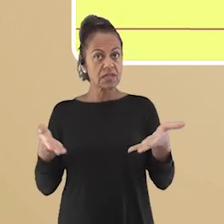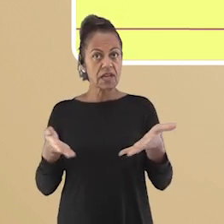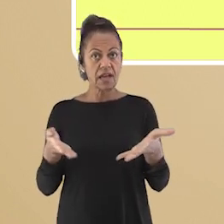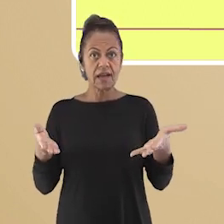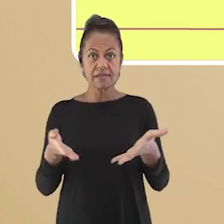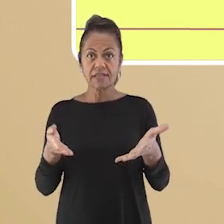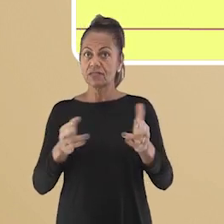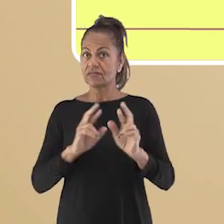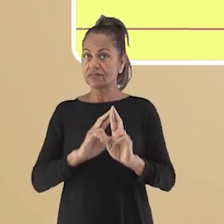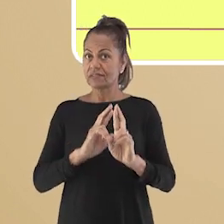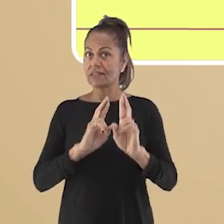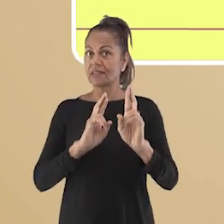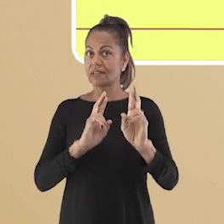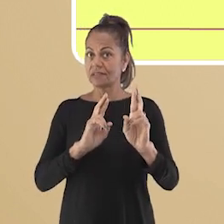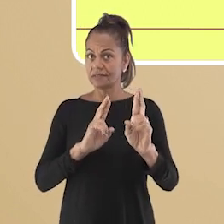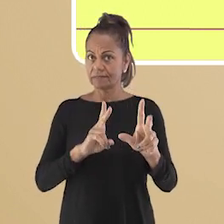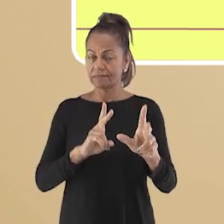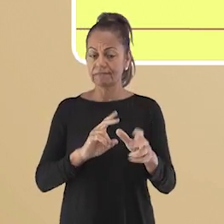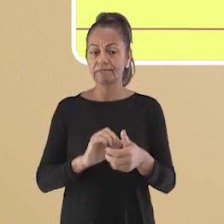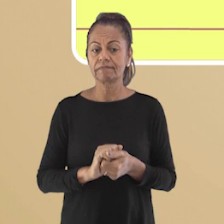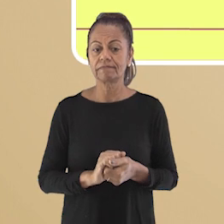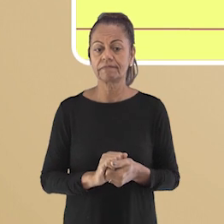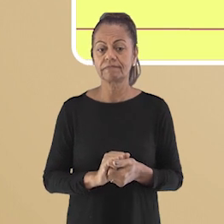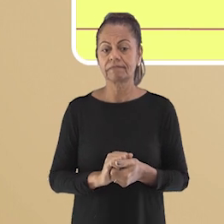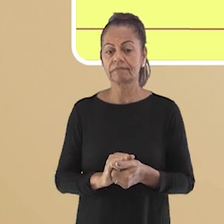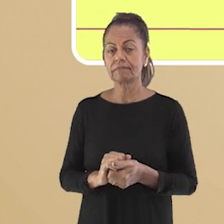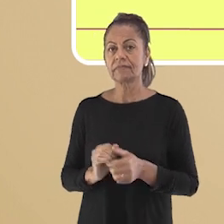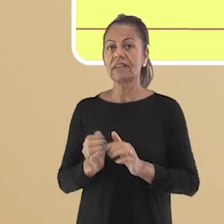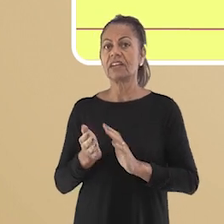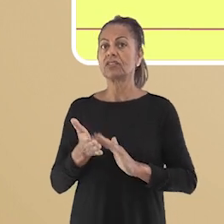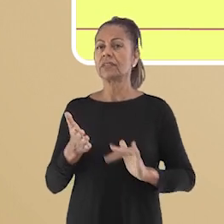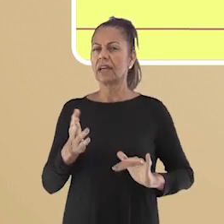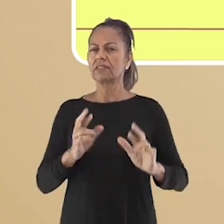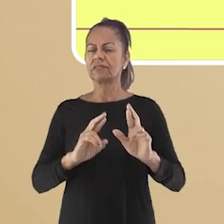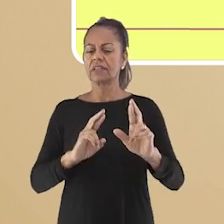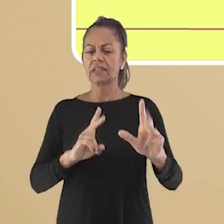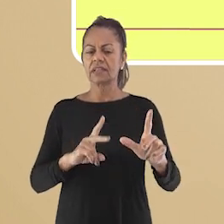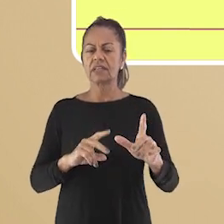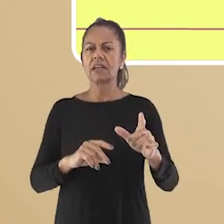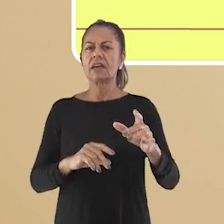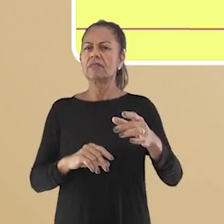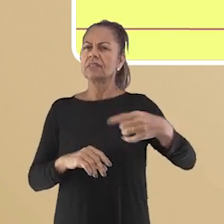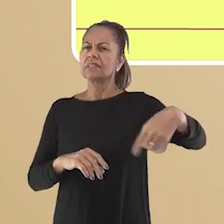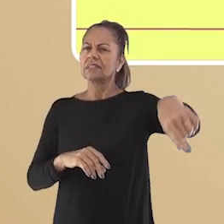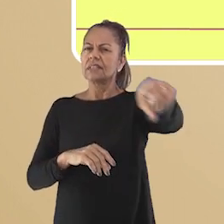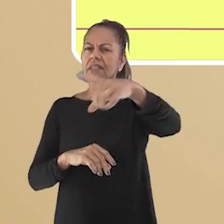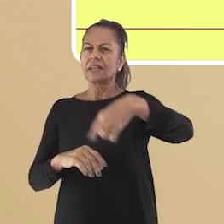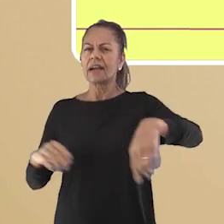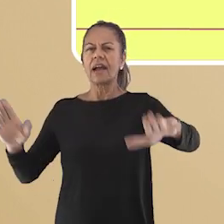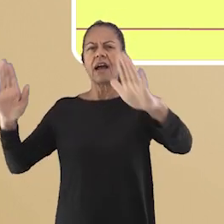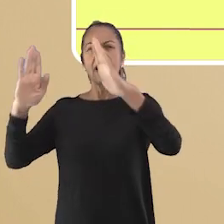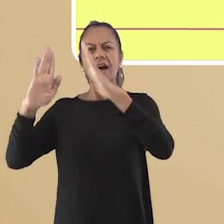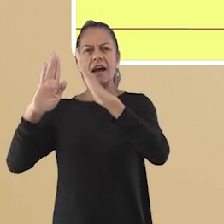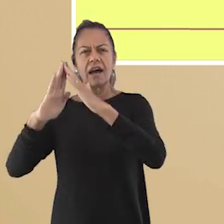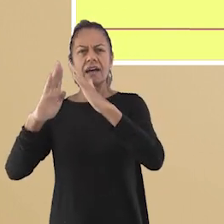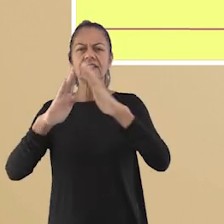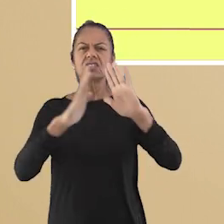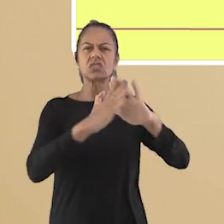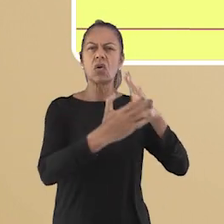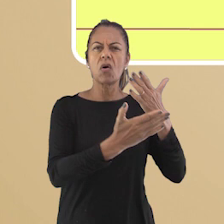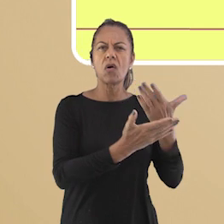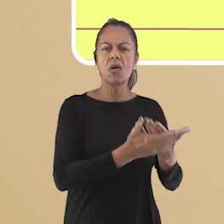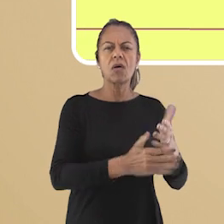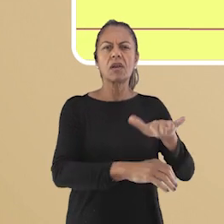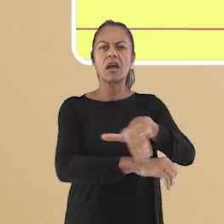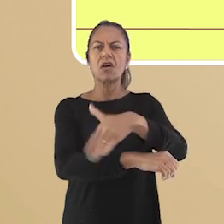vai ser um pouco diferente. Você vai observar ao seu redor, aí na sua casa, na sua escola, na rua,